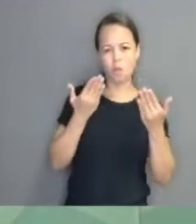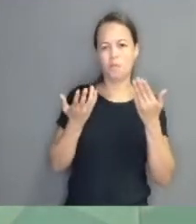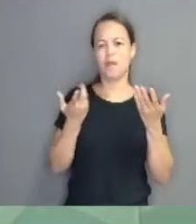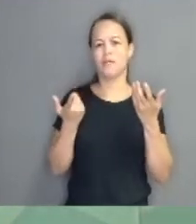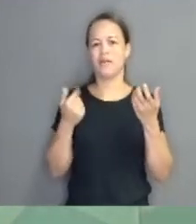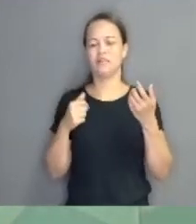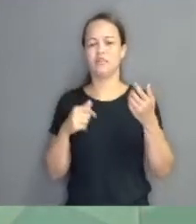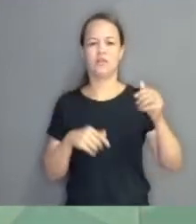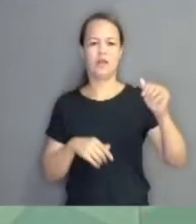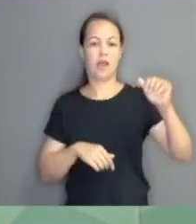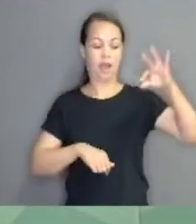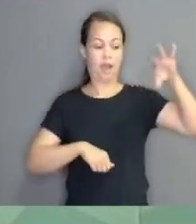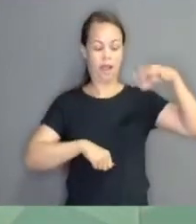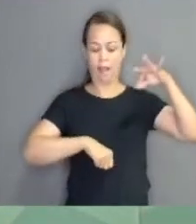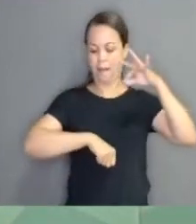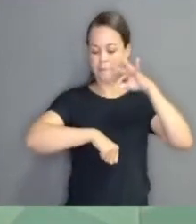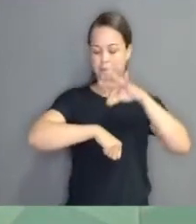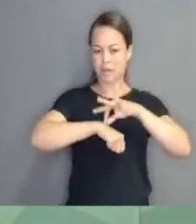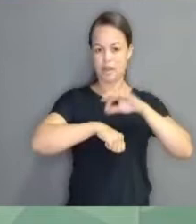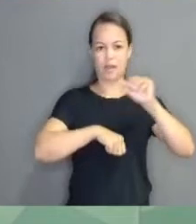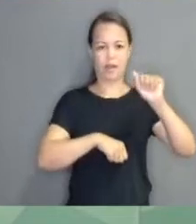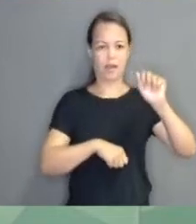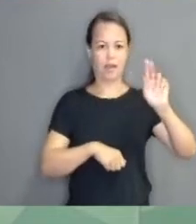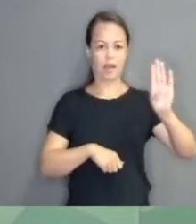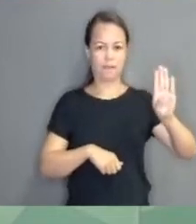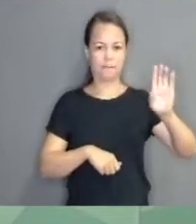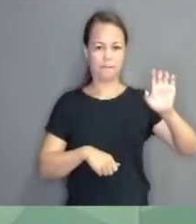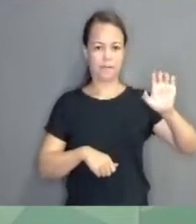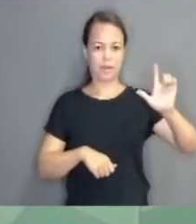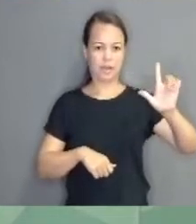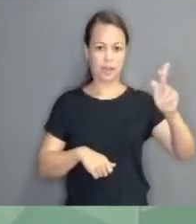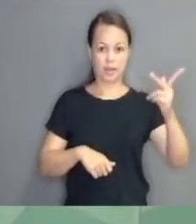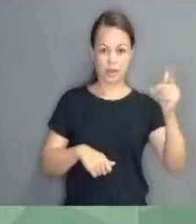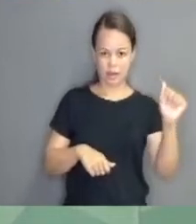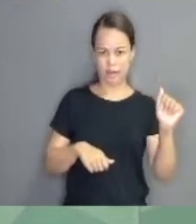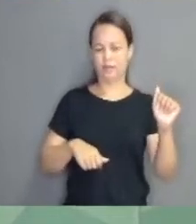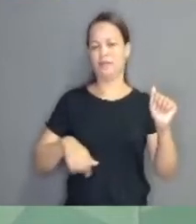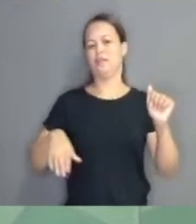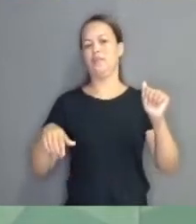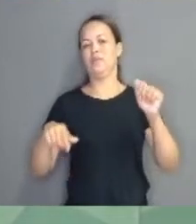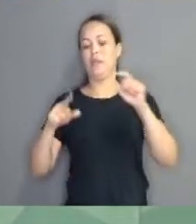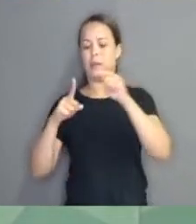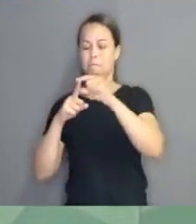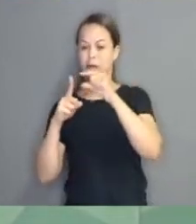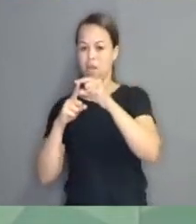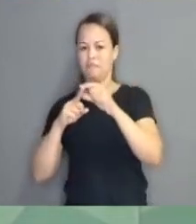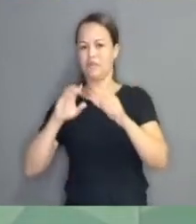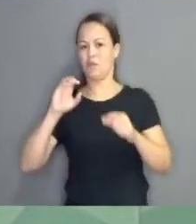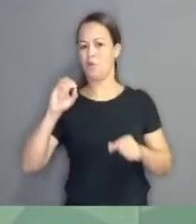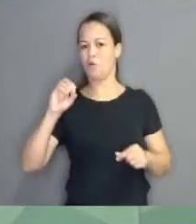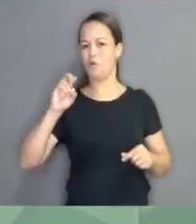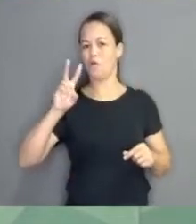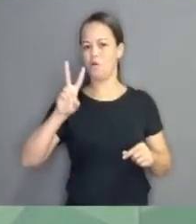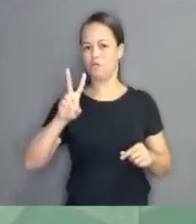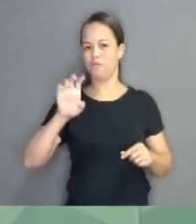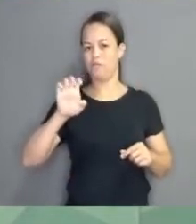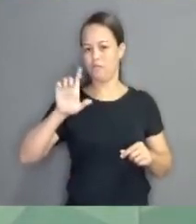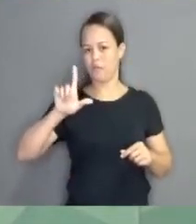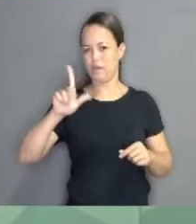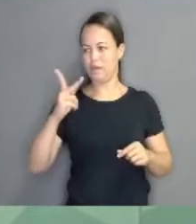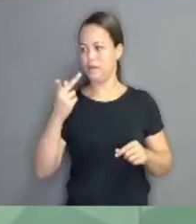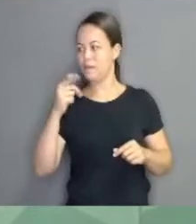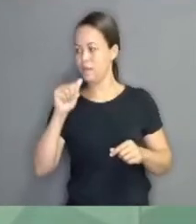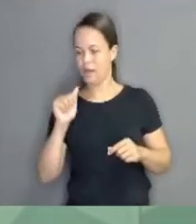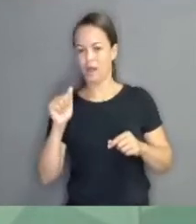palavrinha abelha vai terminar com lh e li nha ovelha também